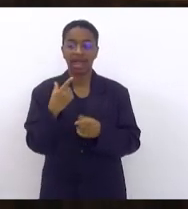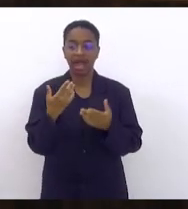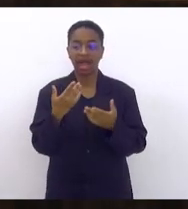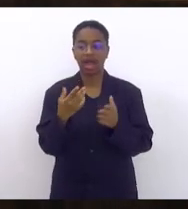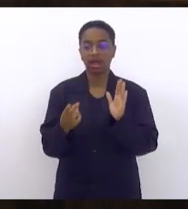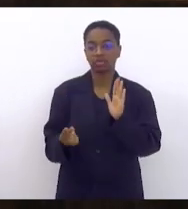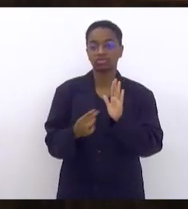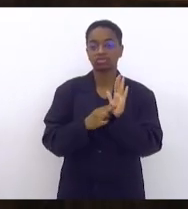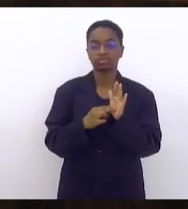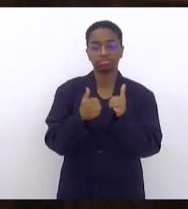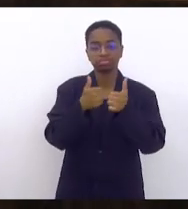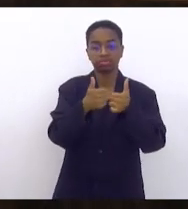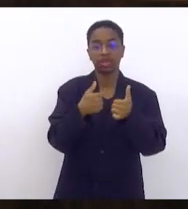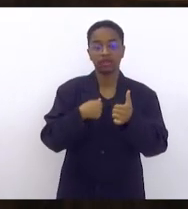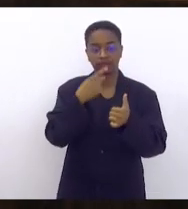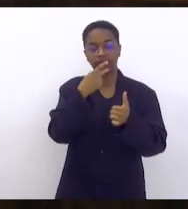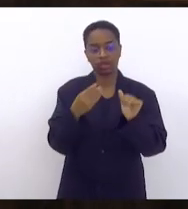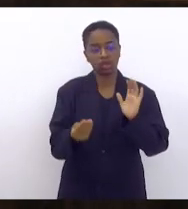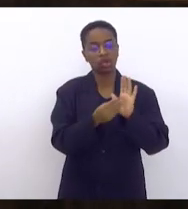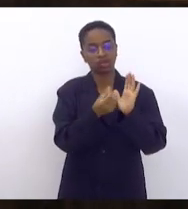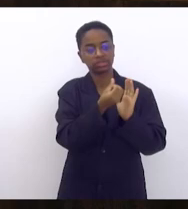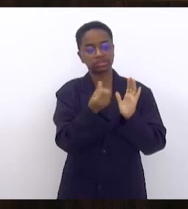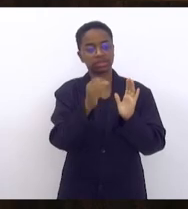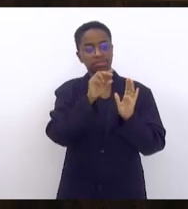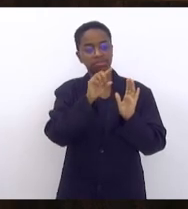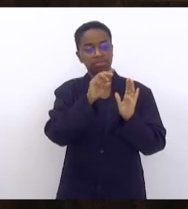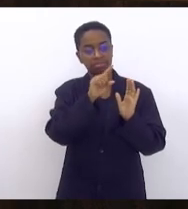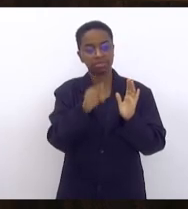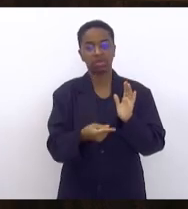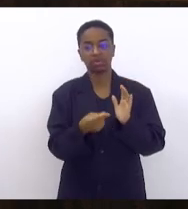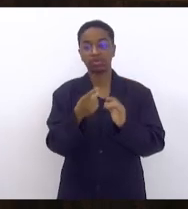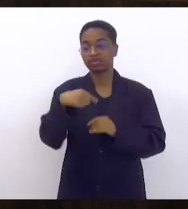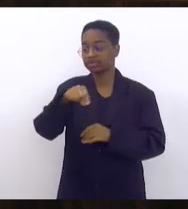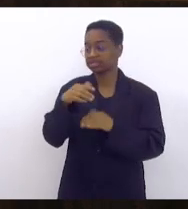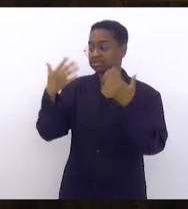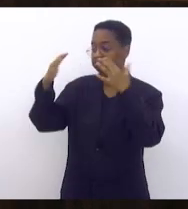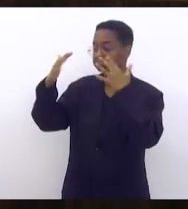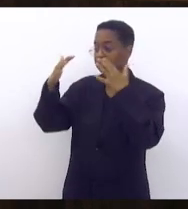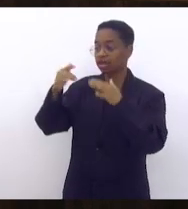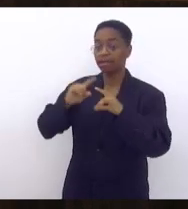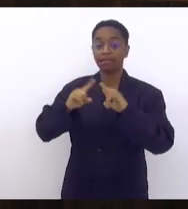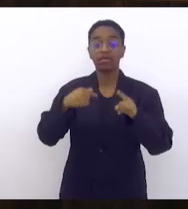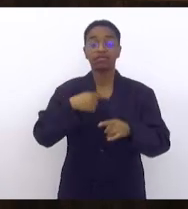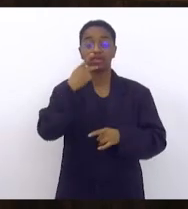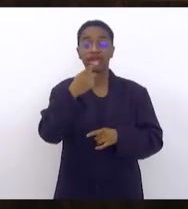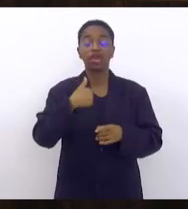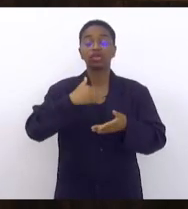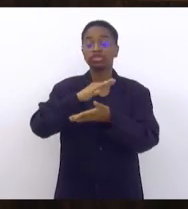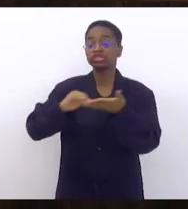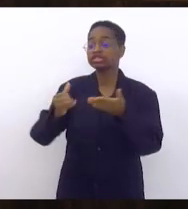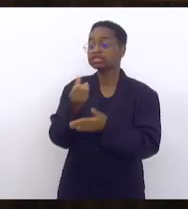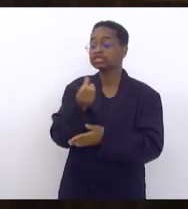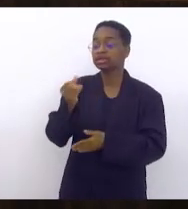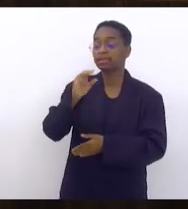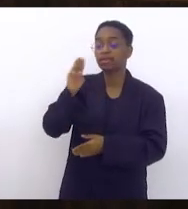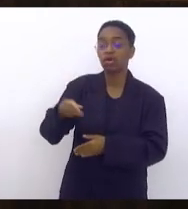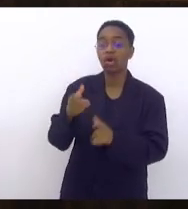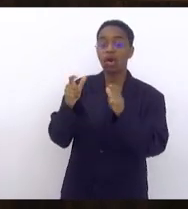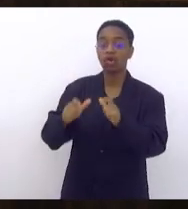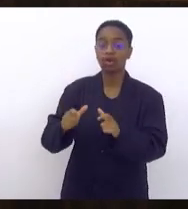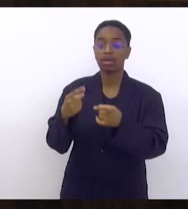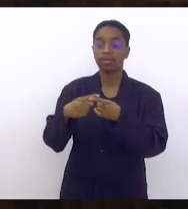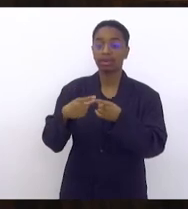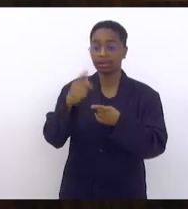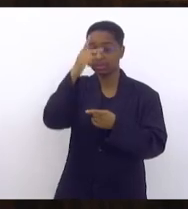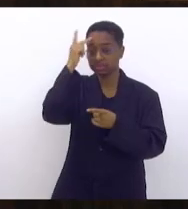eu falo assim, vai ser os 66 milhões para a gente de saúde. Todo mundo bate palma para mim. Mas eu tenho que falar, de onde eu tirei 66 milhões? Para as pessoas me